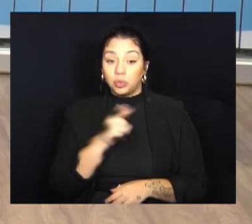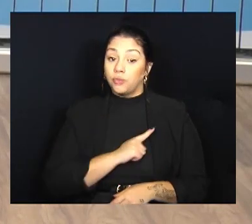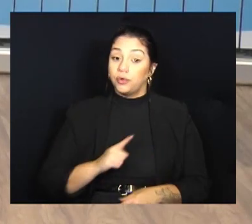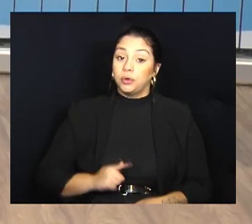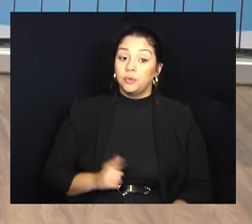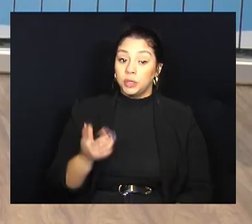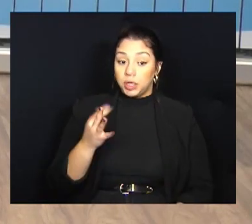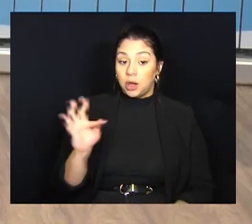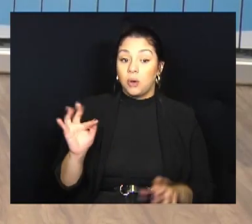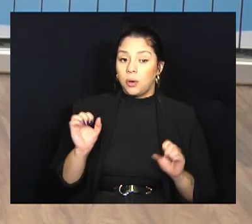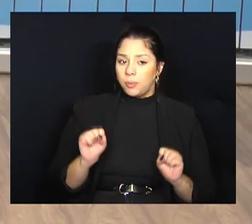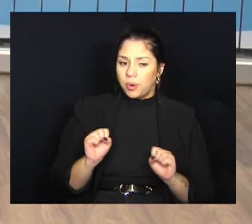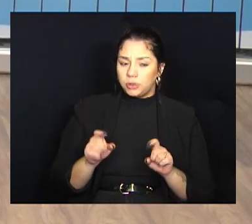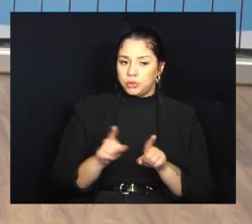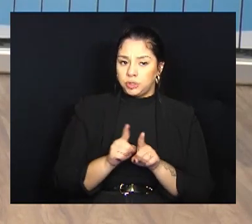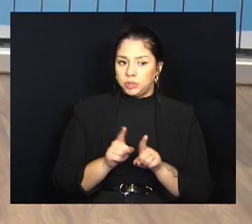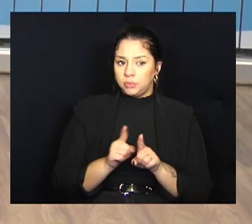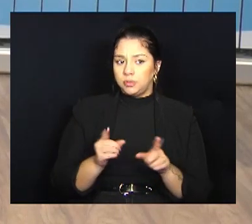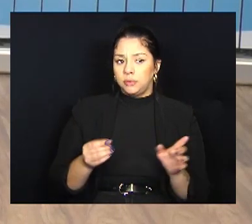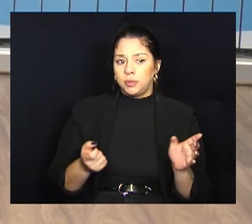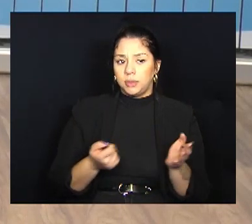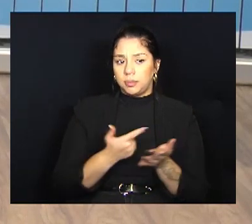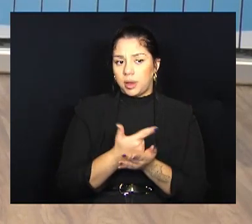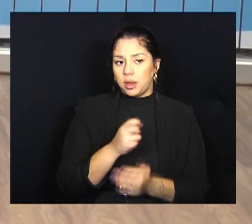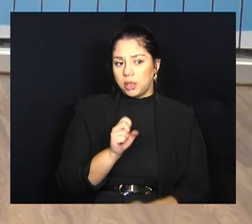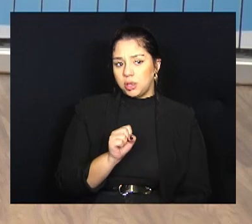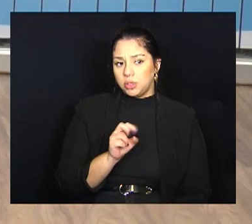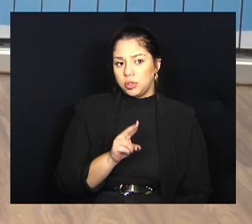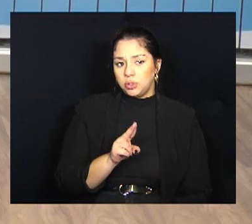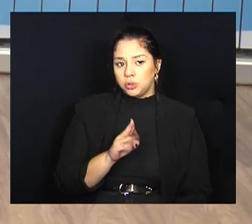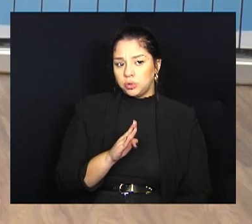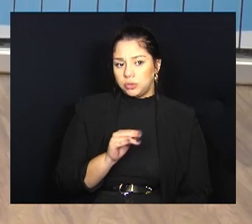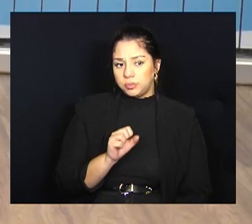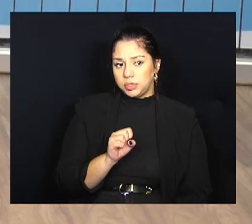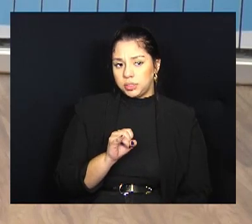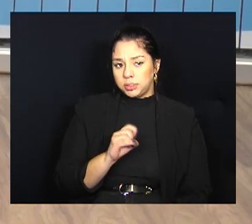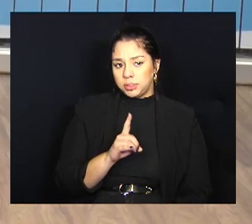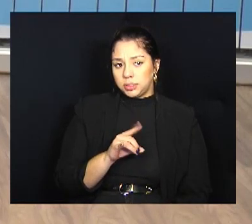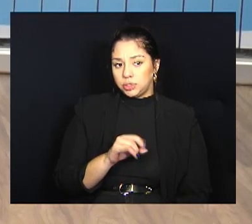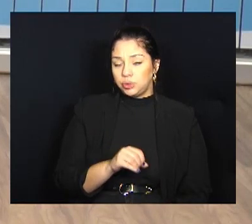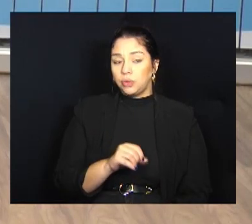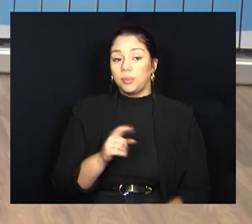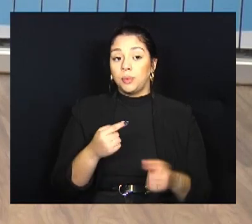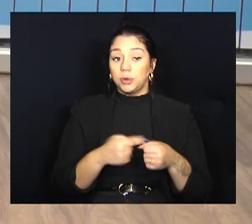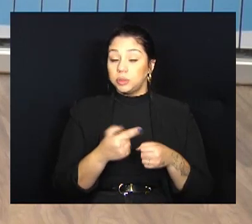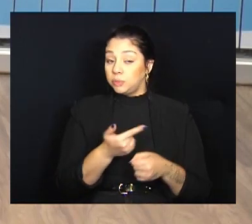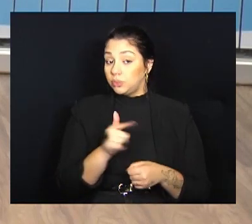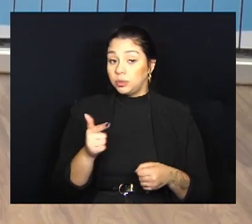dar também um subsídio para os municípios não ficarem com esse déficit?